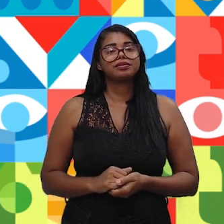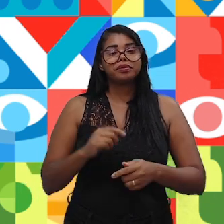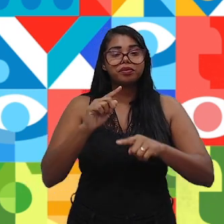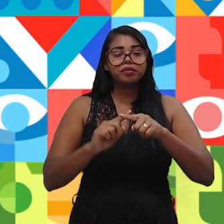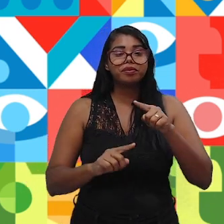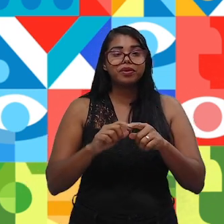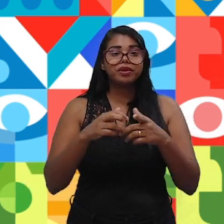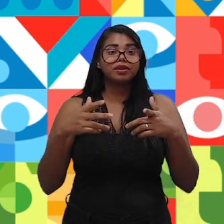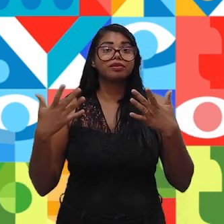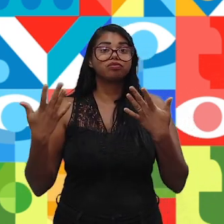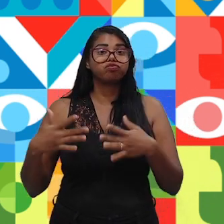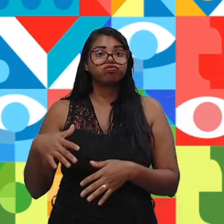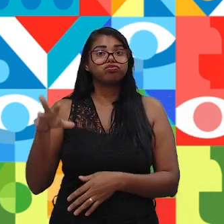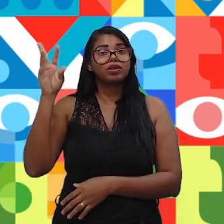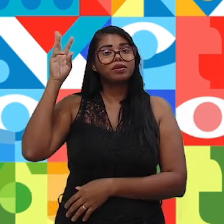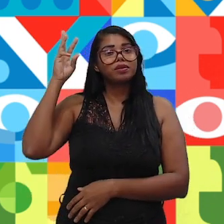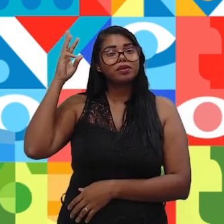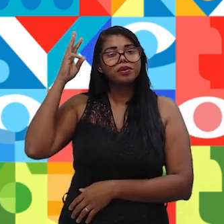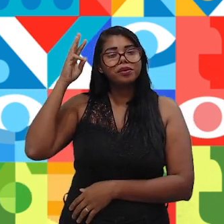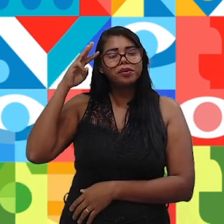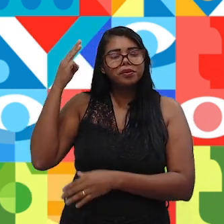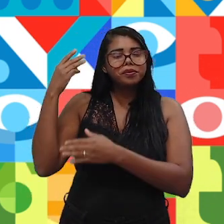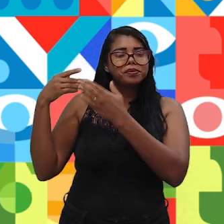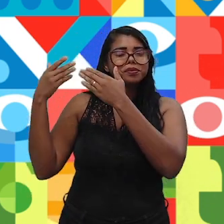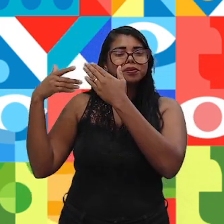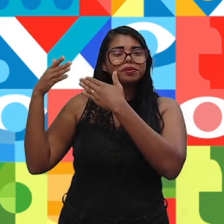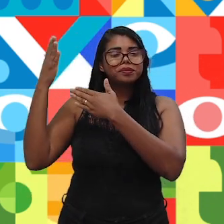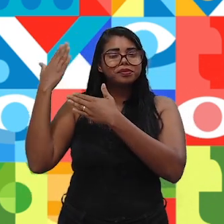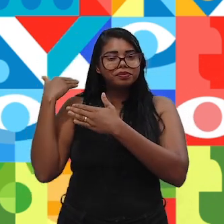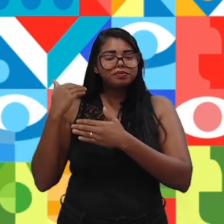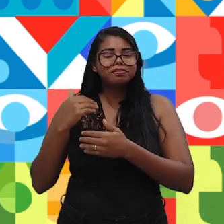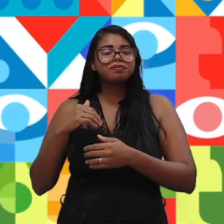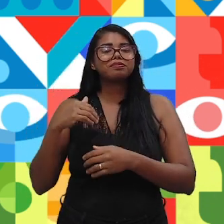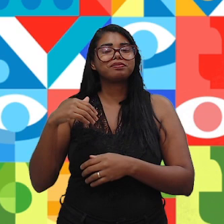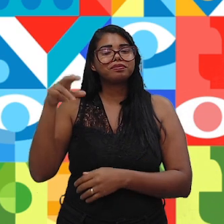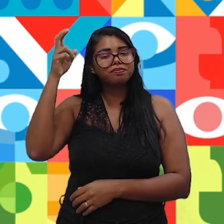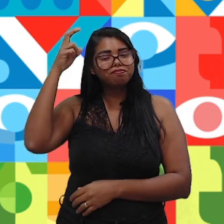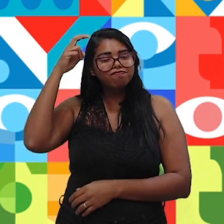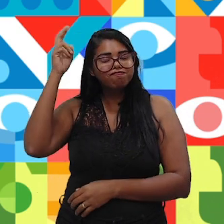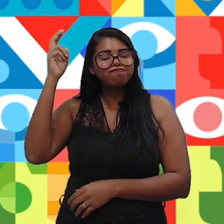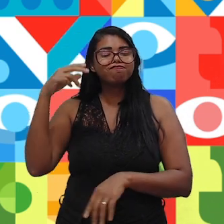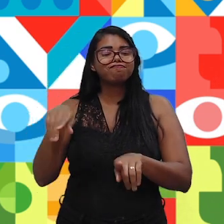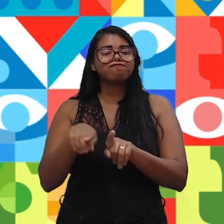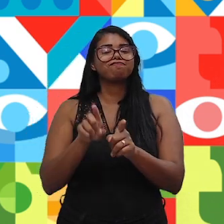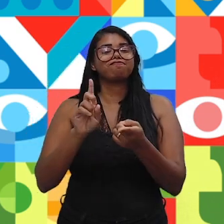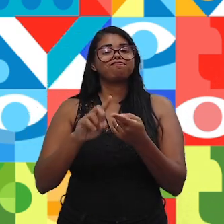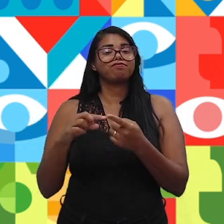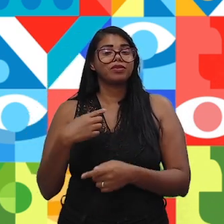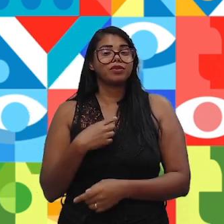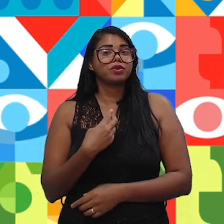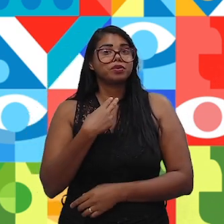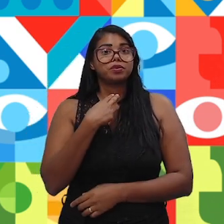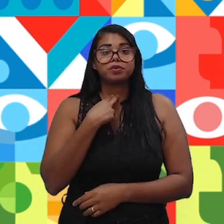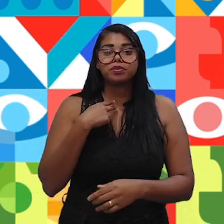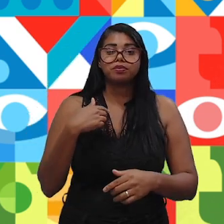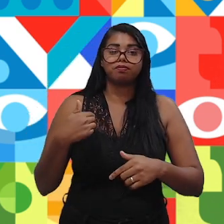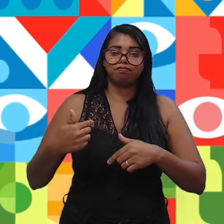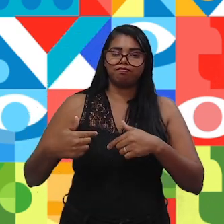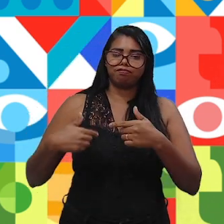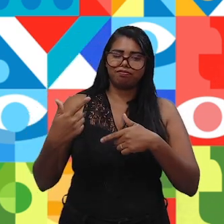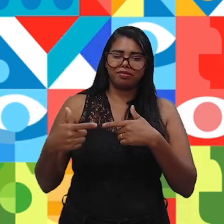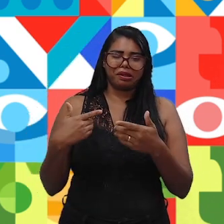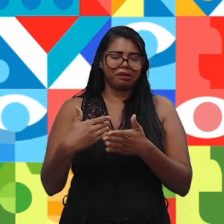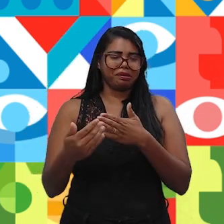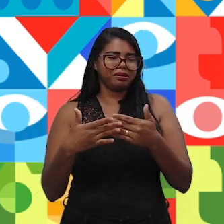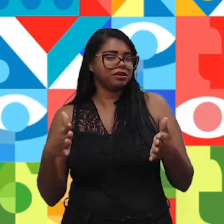materiais que envolvem memória, patrimônio cultural. Então, obviamente, a gente não pode trabalhar com esses materiais de